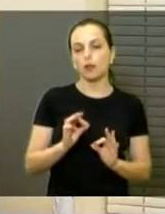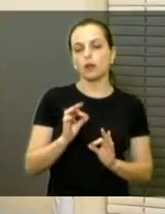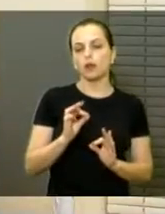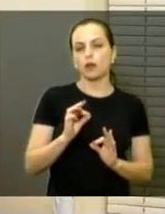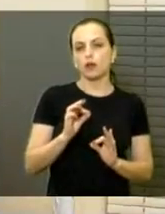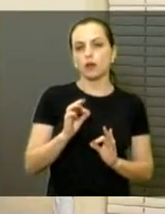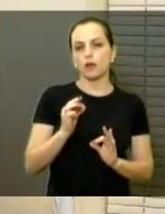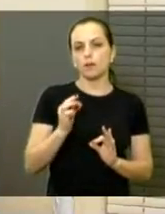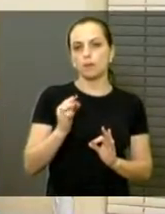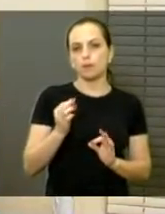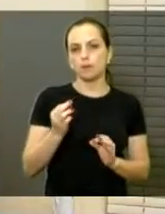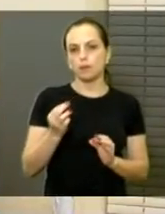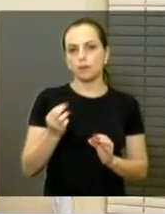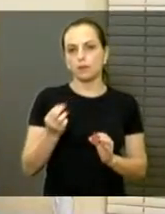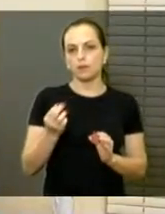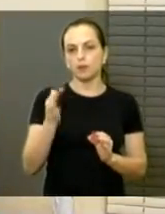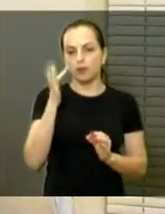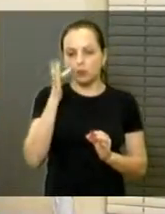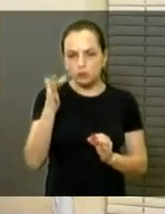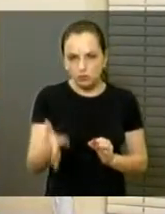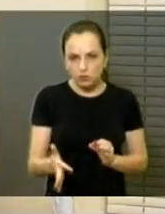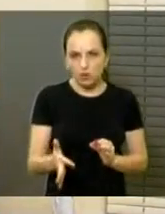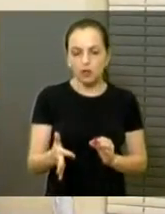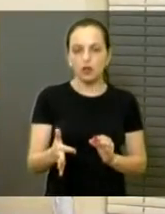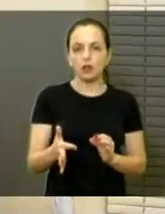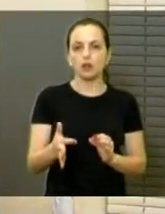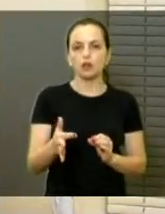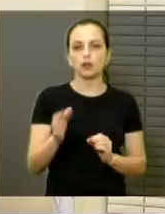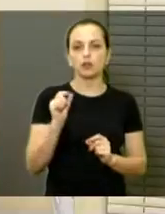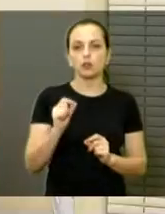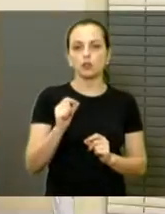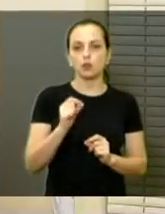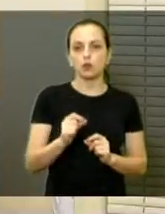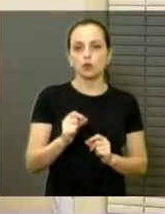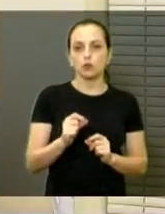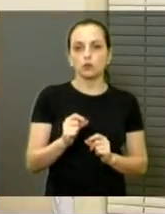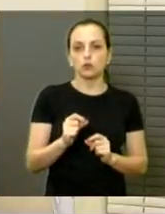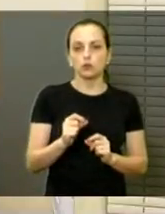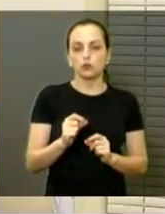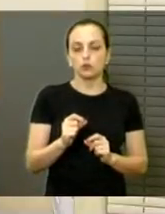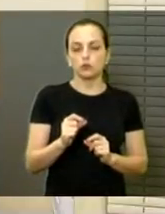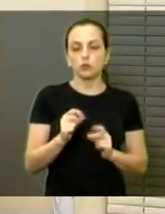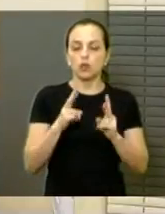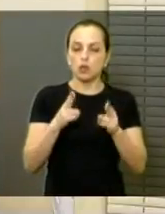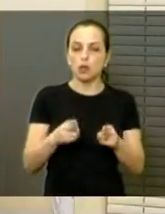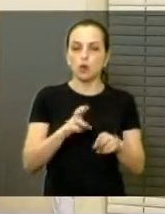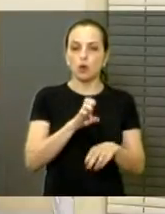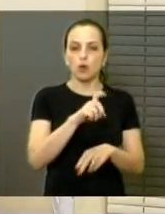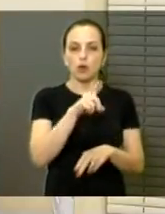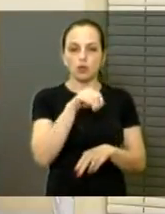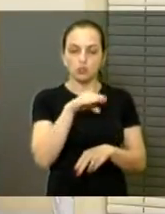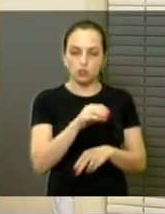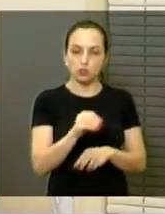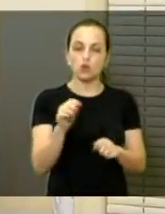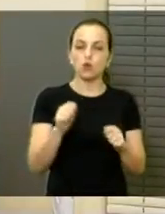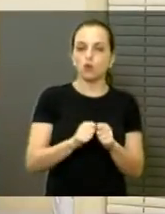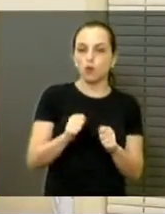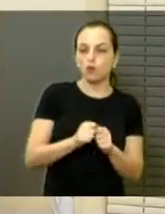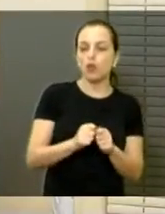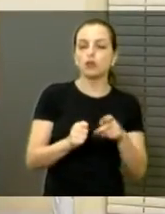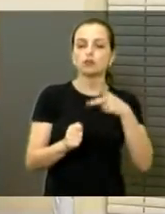fazer uma acusação com o grau de consistência que o vereador Ed Lopes fez, dizendo de